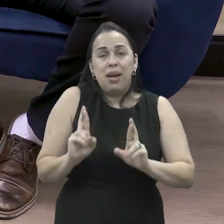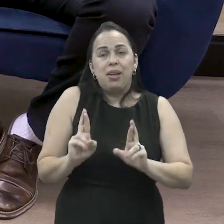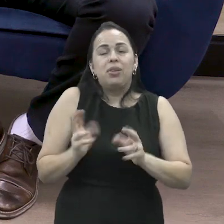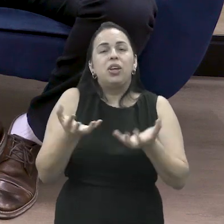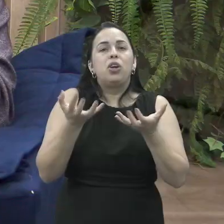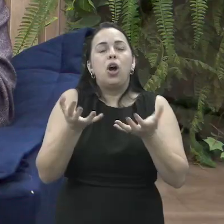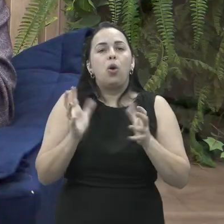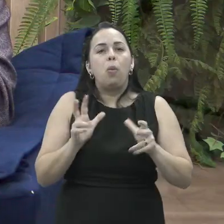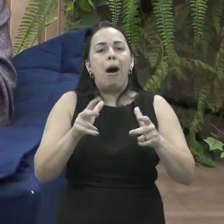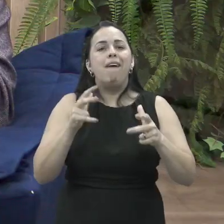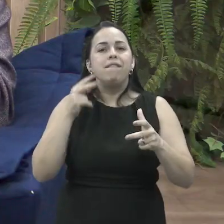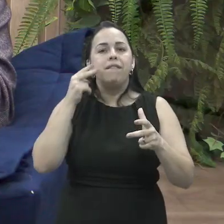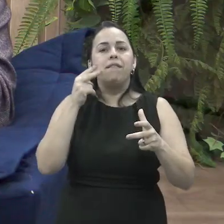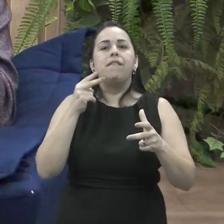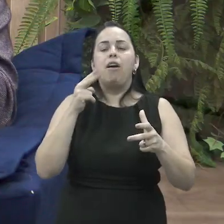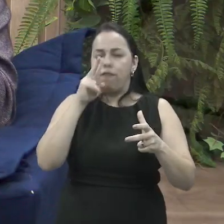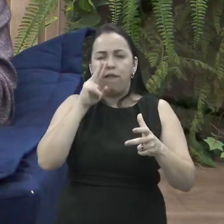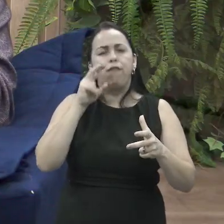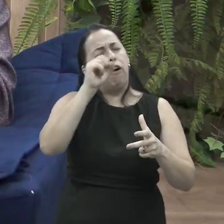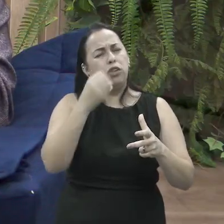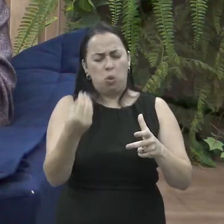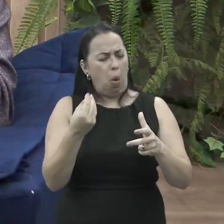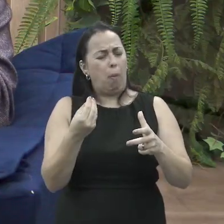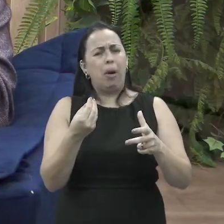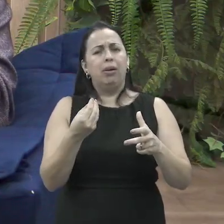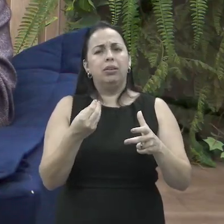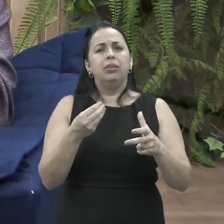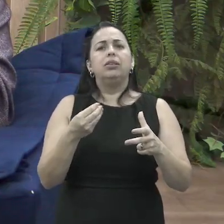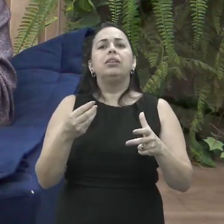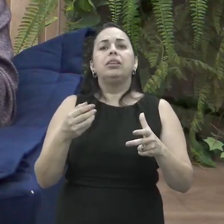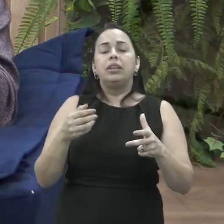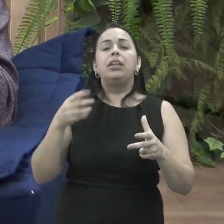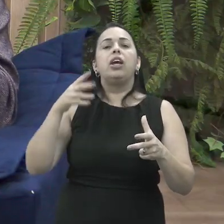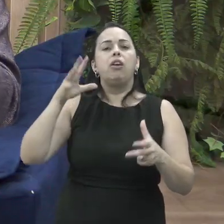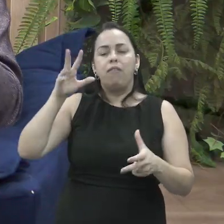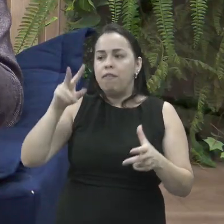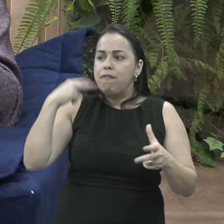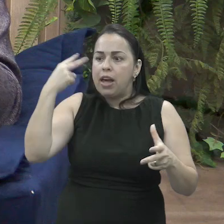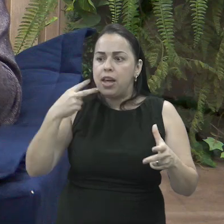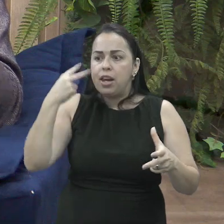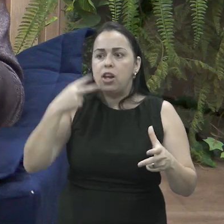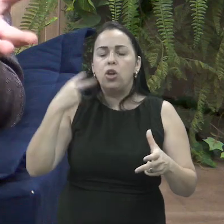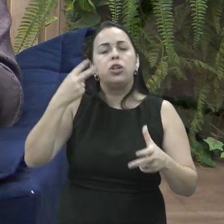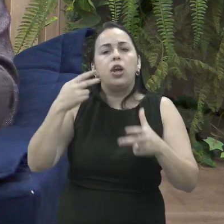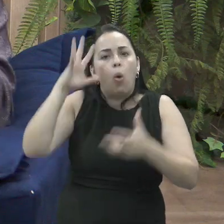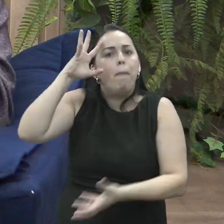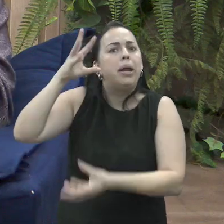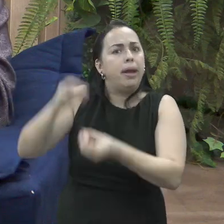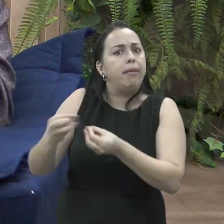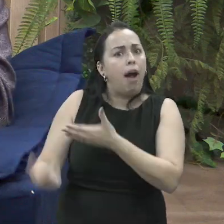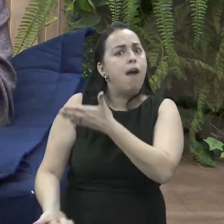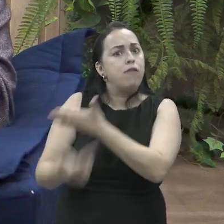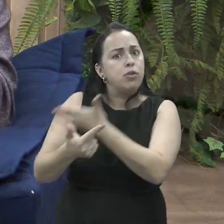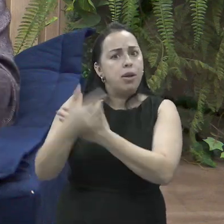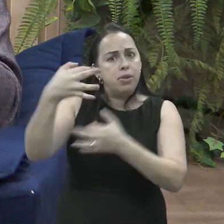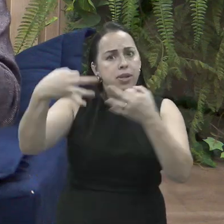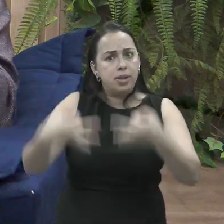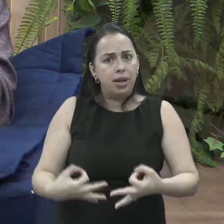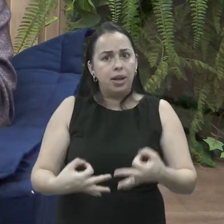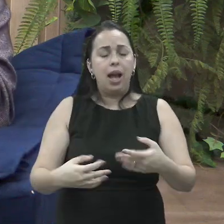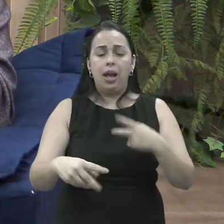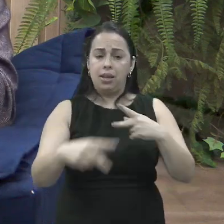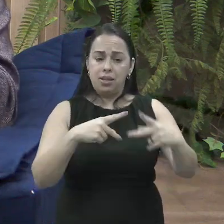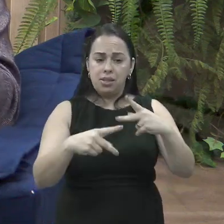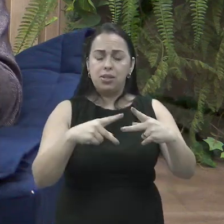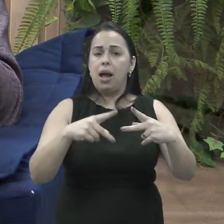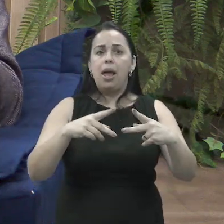meus alvos no mandato. Quando eu falo uma Câmara mais forte, eu falo de vereadores que entendam o papel da Câmara de São José dos Campos. São José dos